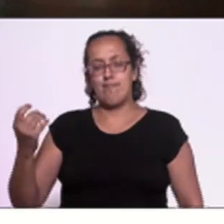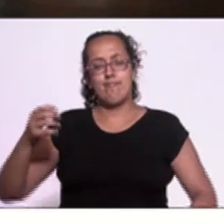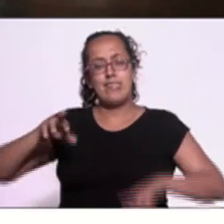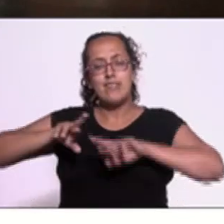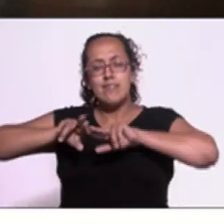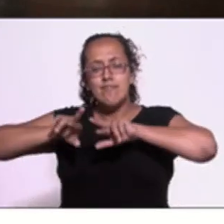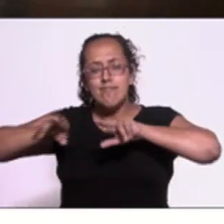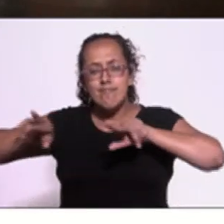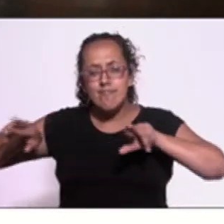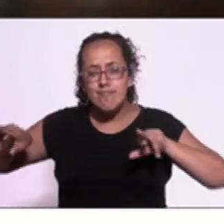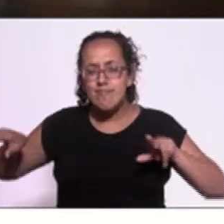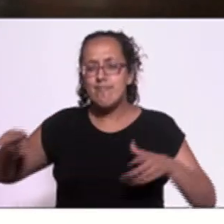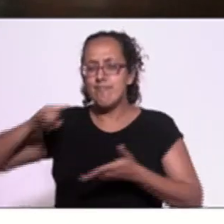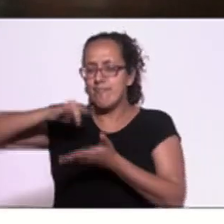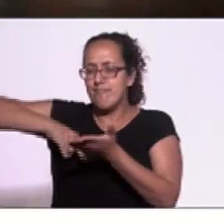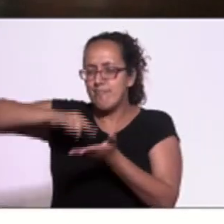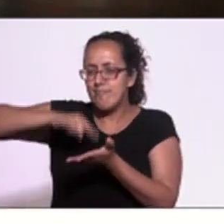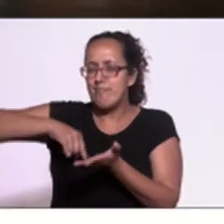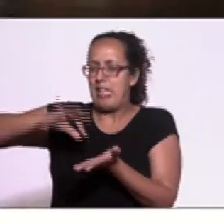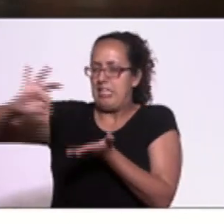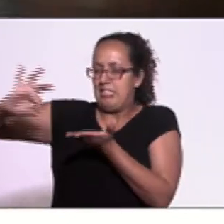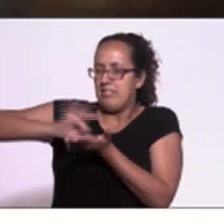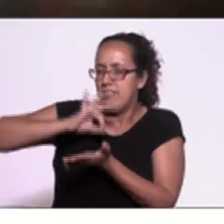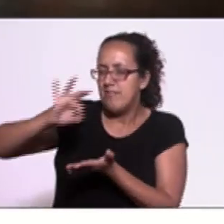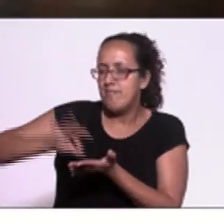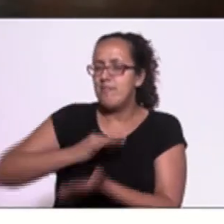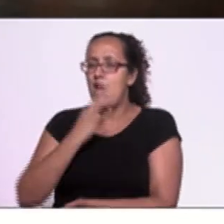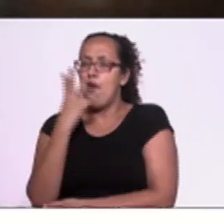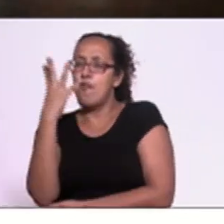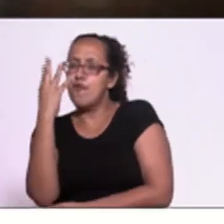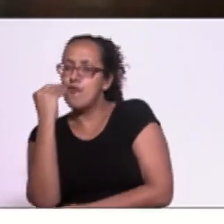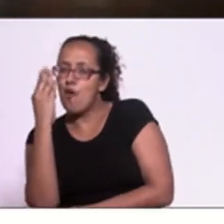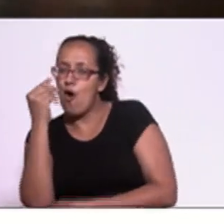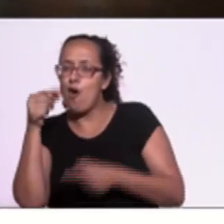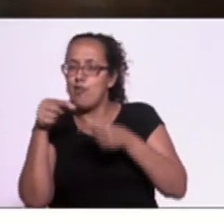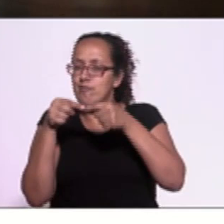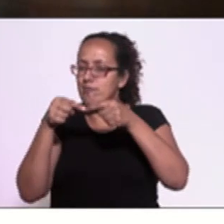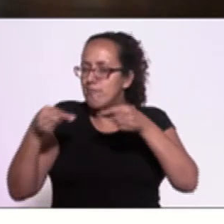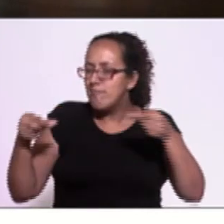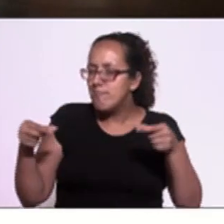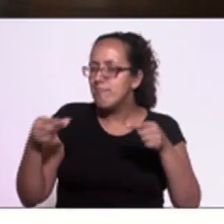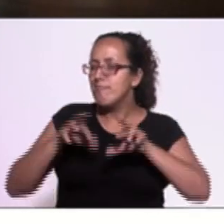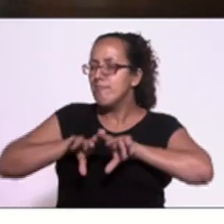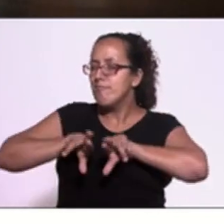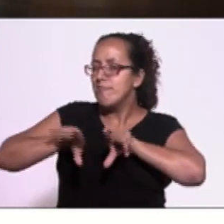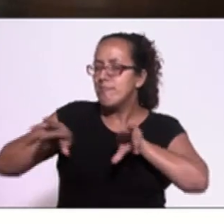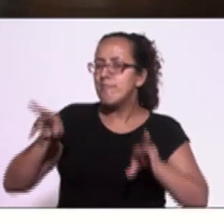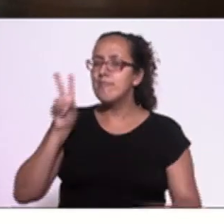Diversas cadernetas, manuscritos, fotografias e negativos de vidro.